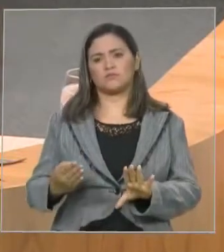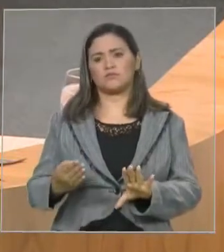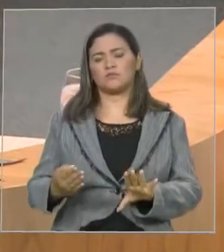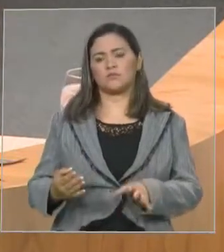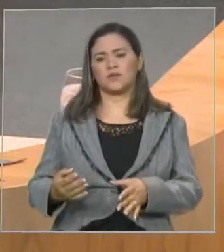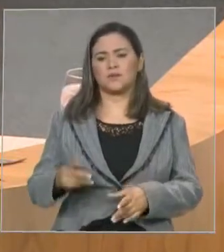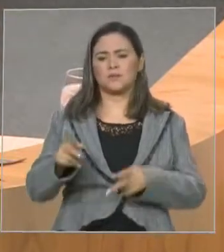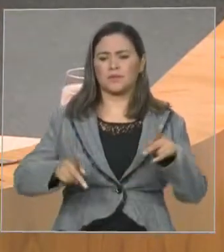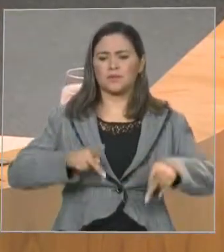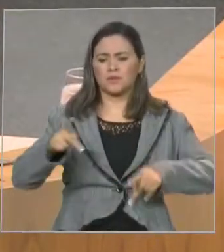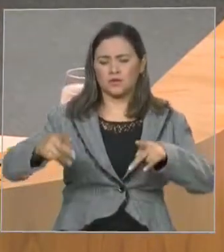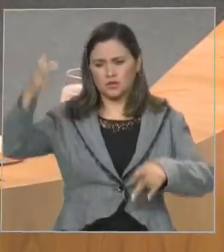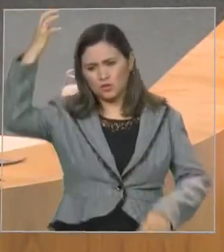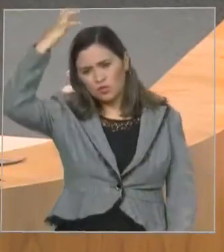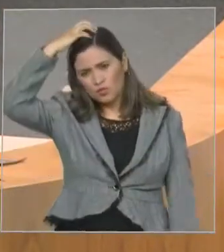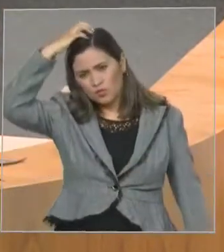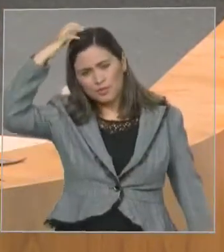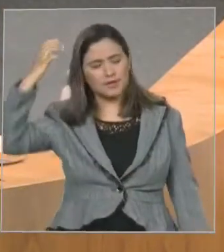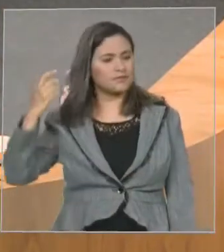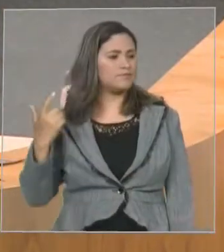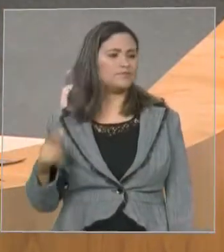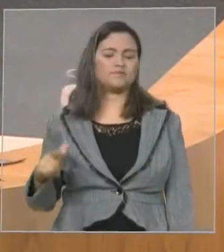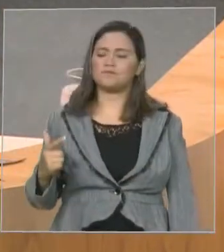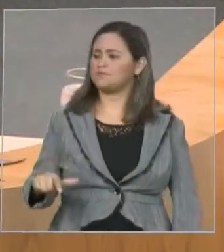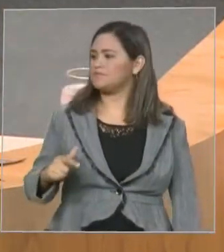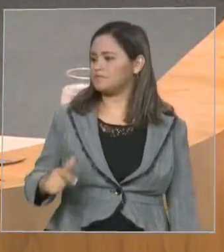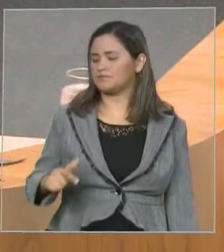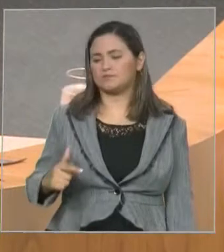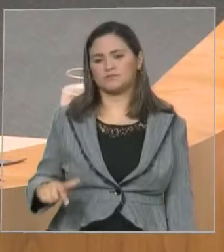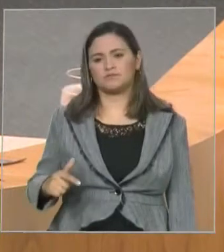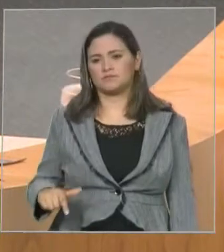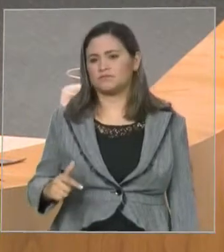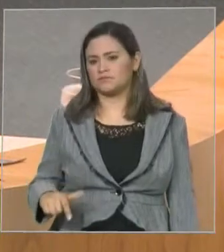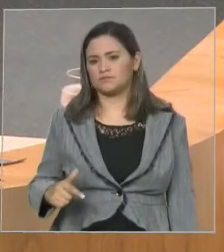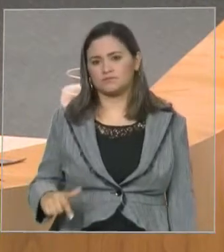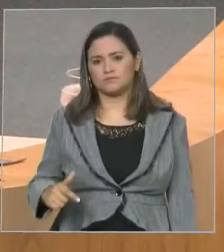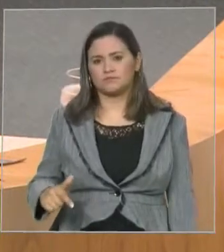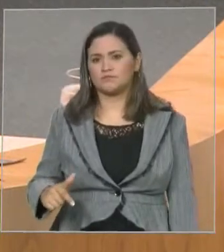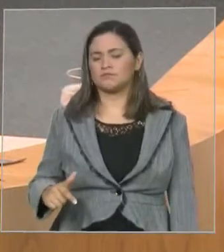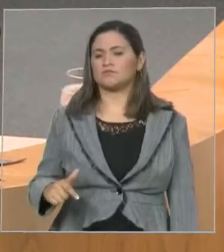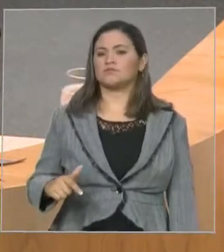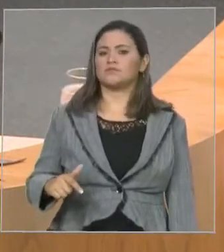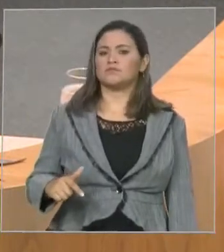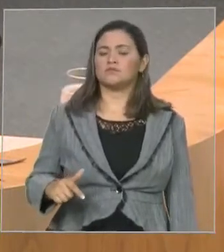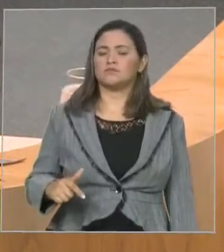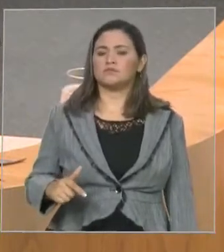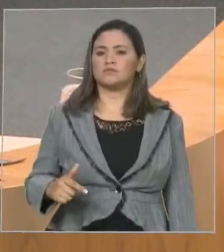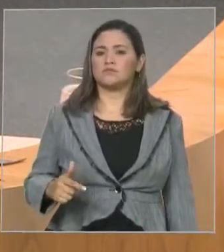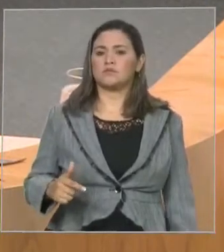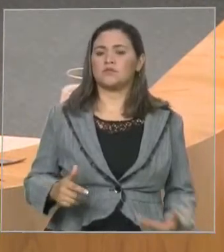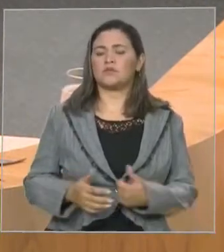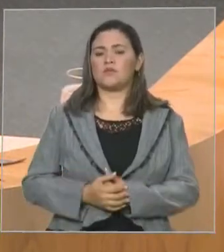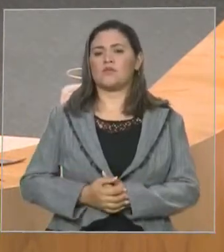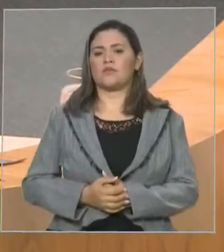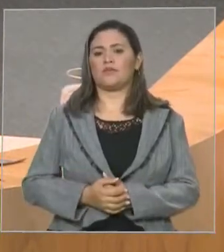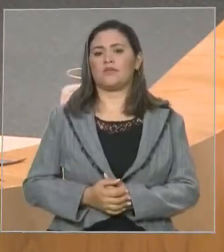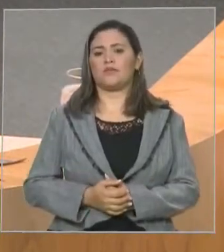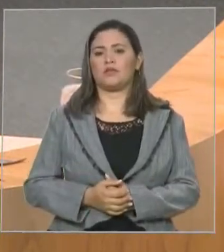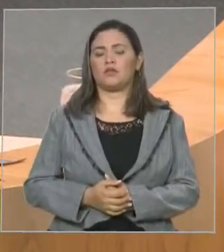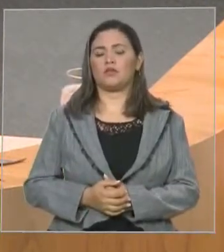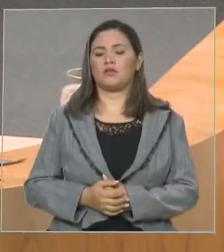população, a culpa não é da gestão municipal, a culpa, e eu não quero encontrar culpados, de fato, se tem um